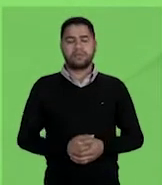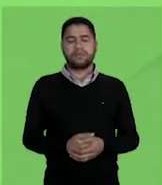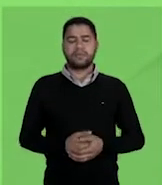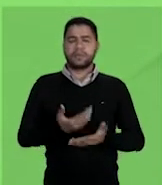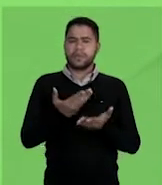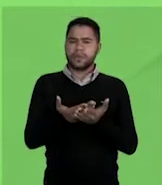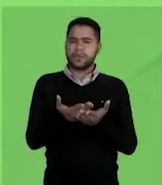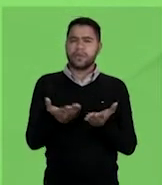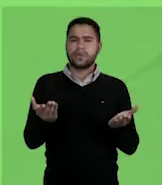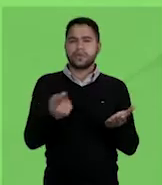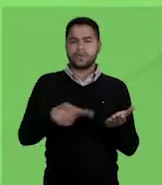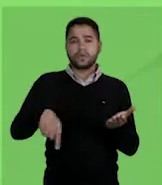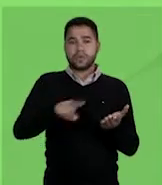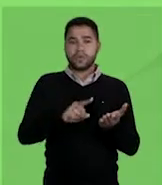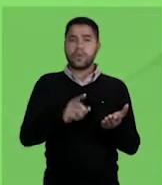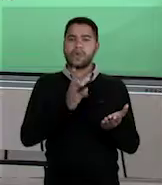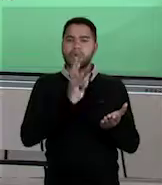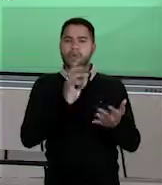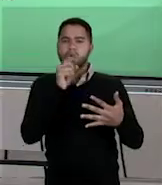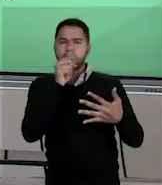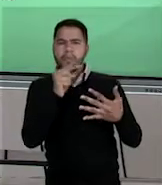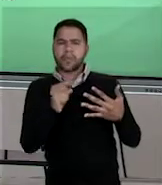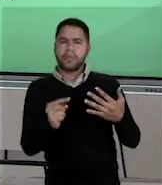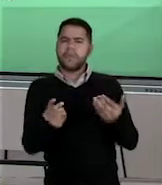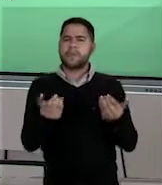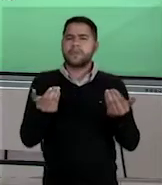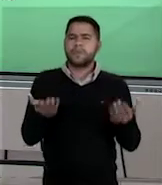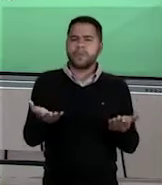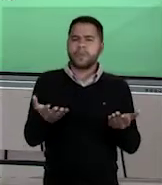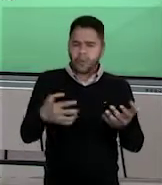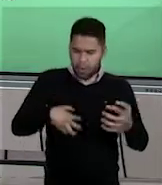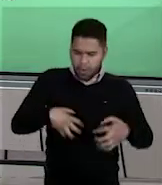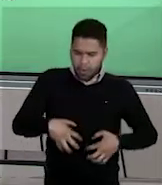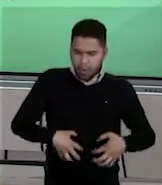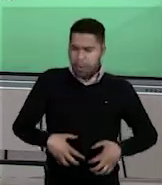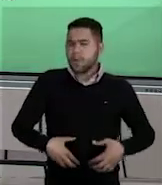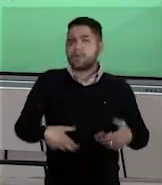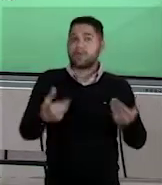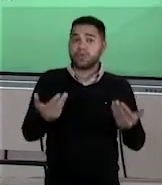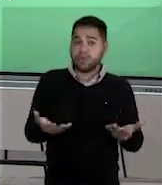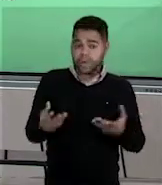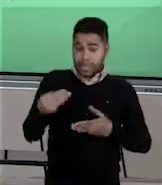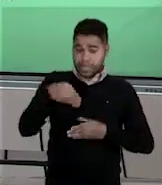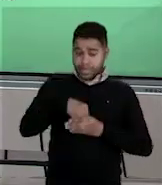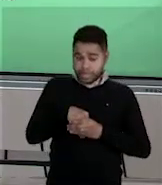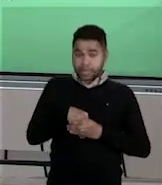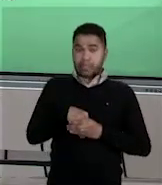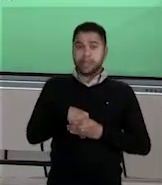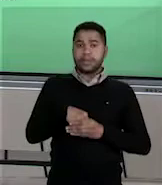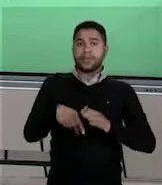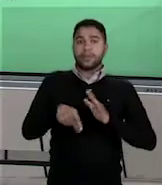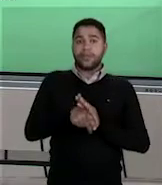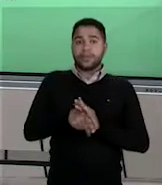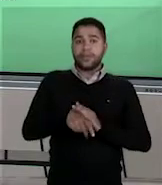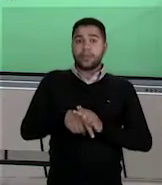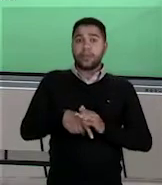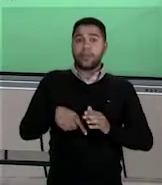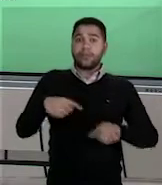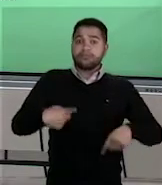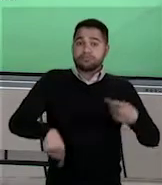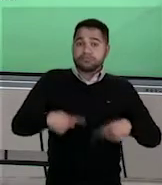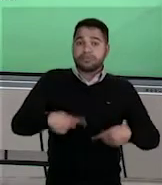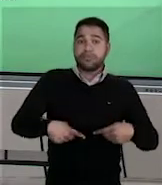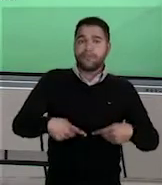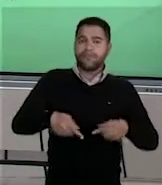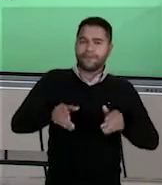aula de hoje, nós iremos conhecer quais são esses órgãos internos do aparelho reprodutor feminino